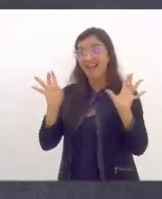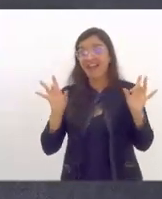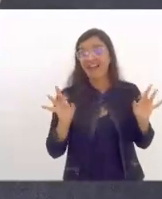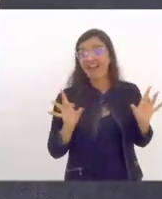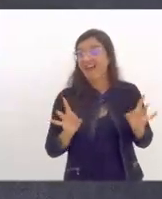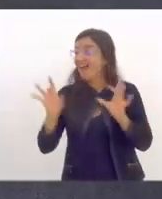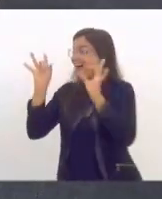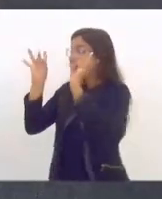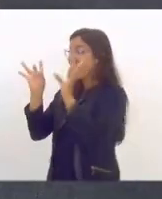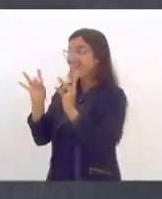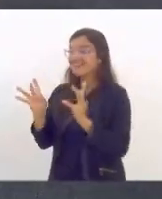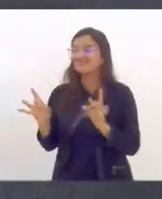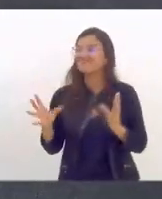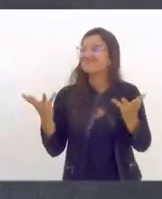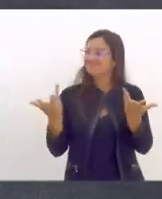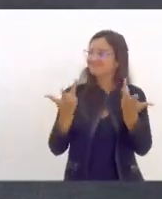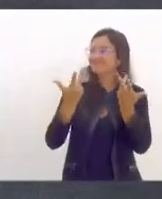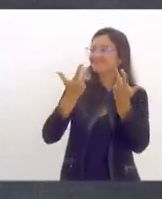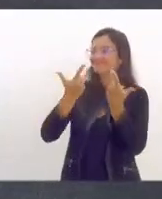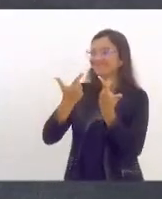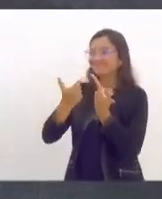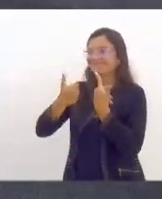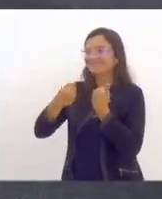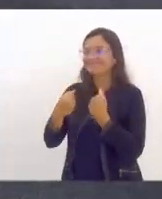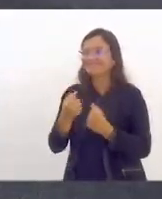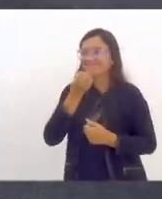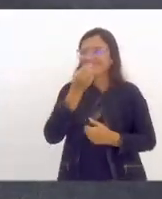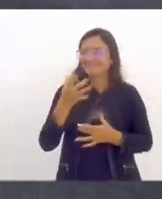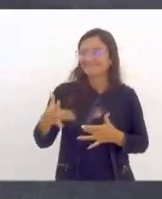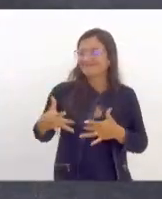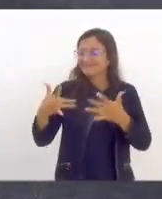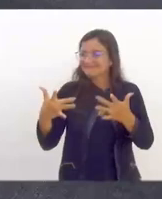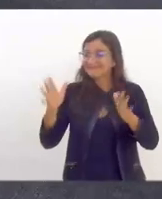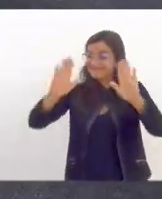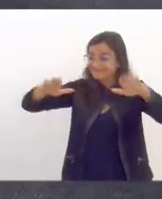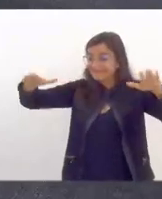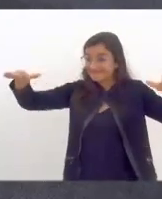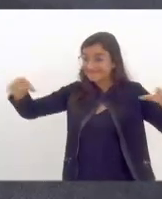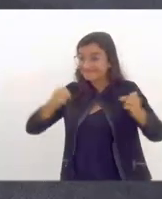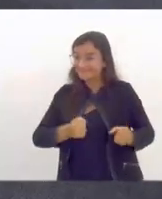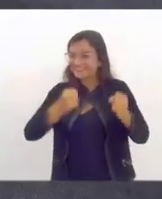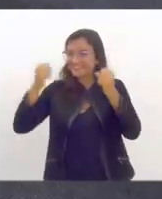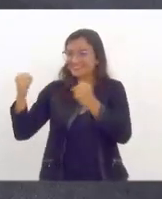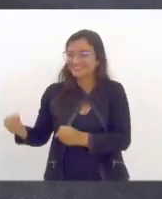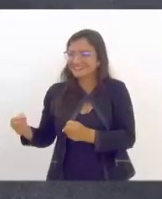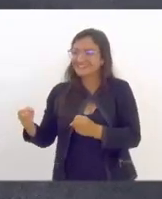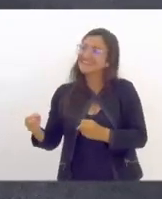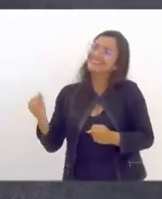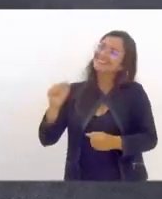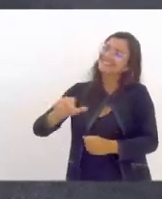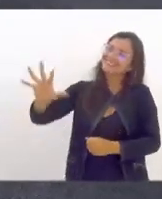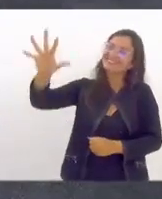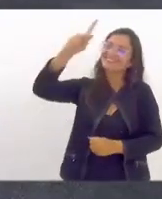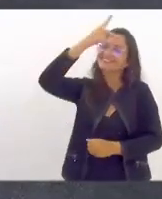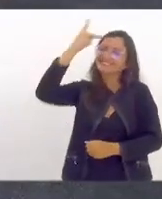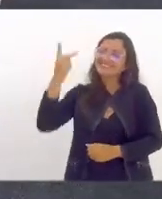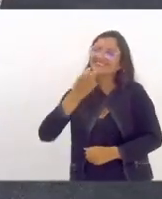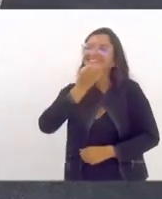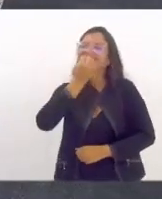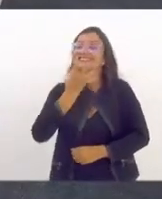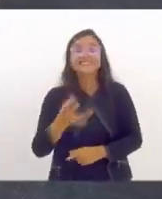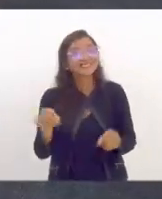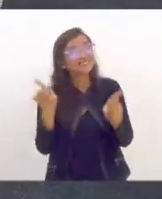talentos e boa vontade alô alô autoridade na favela tem gente